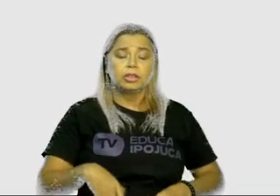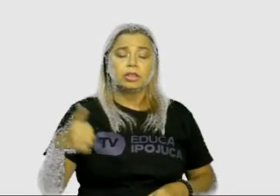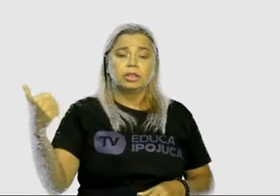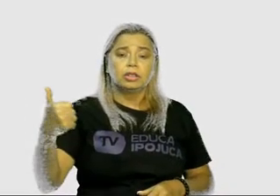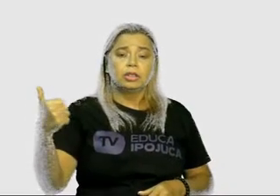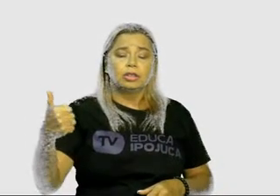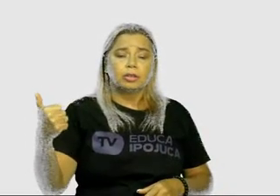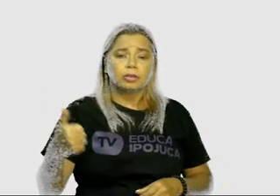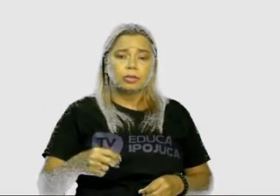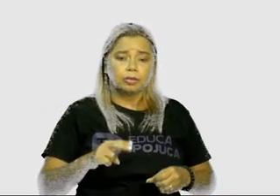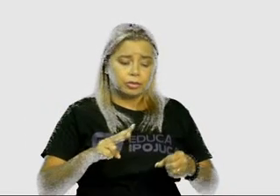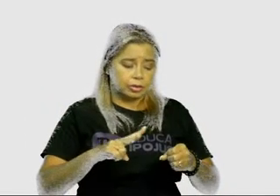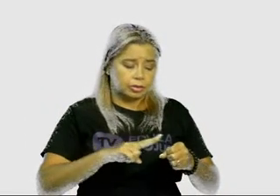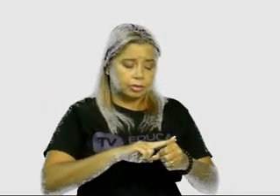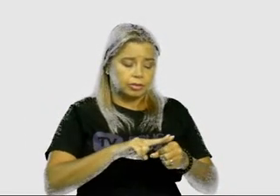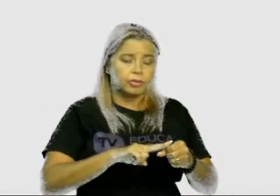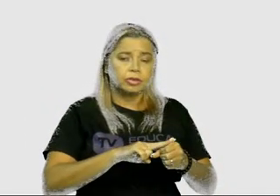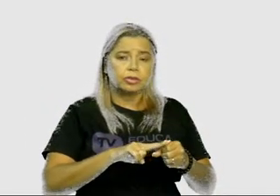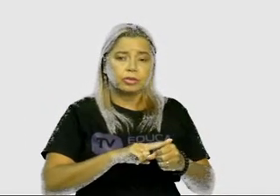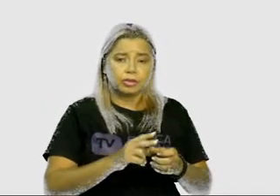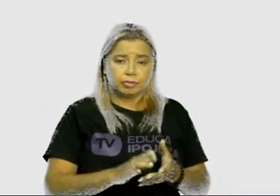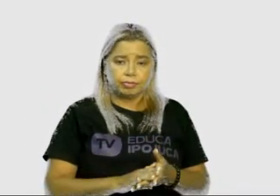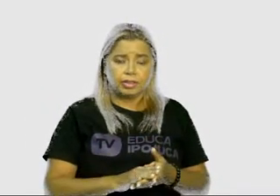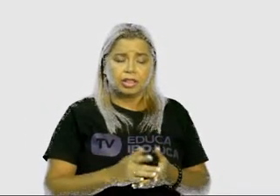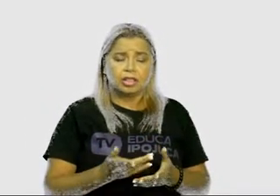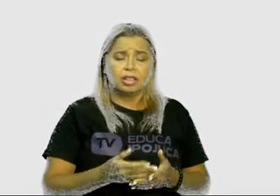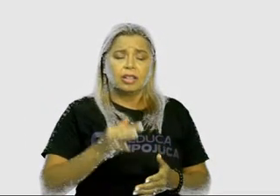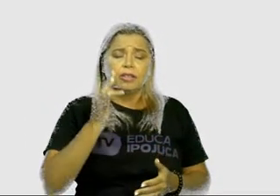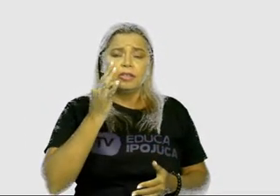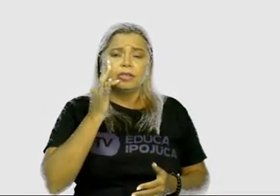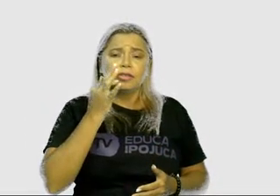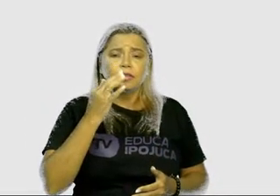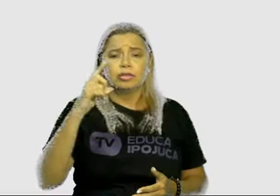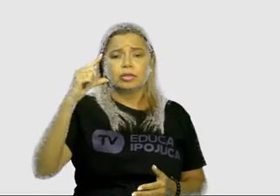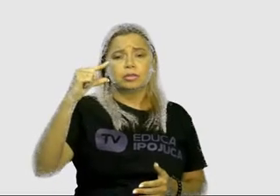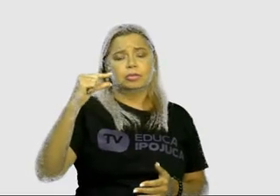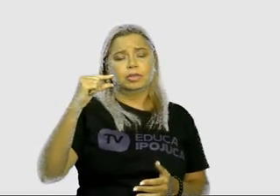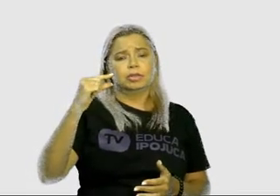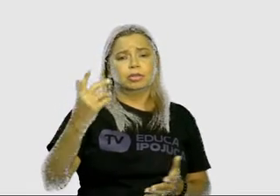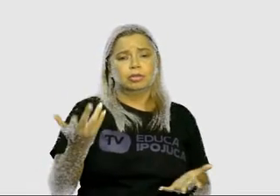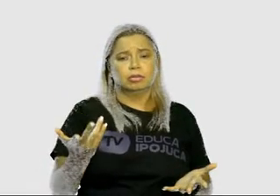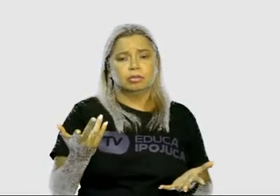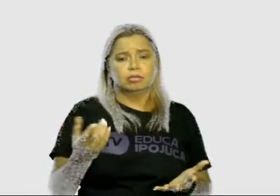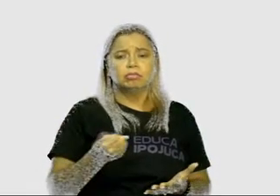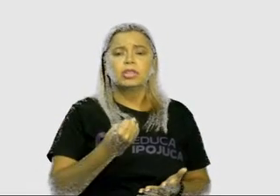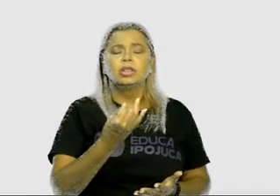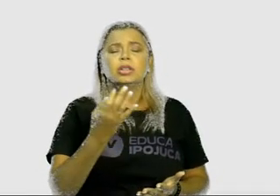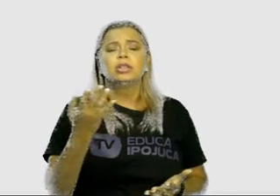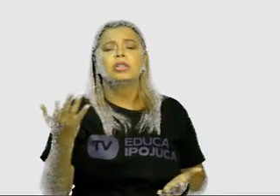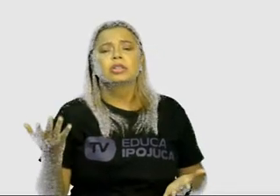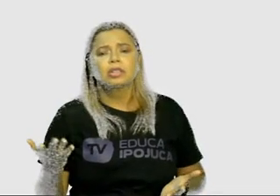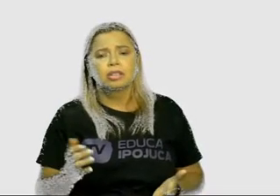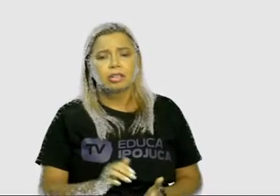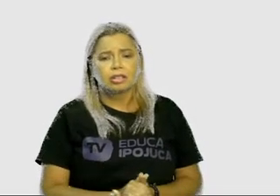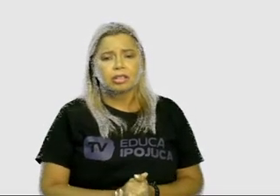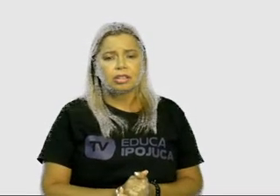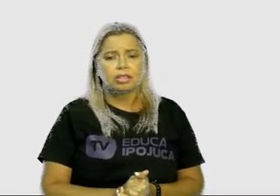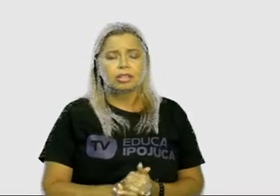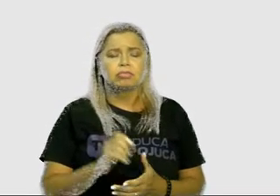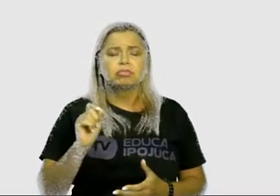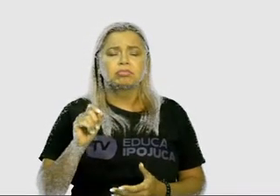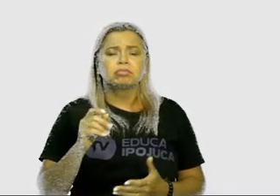Qual das frutas tem menos? Quem que tem menos? É a banana, é a maçã, é o morango ou kiwi?